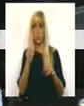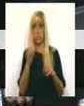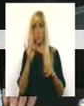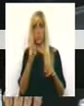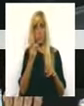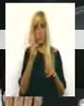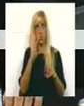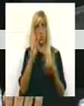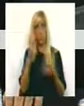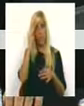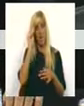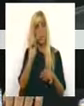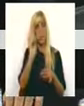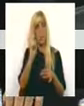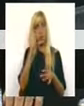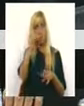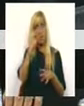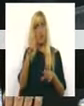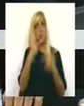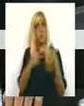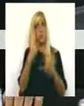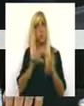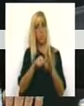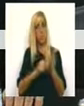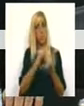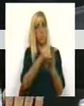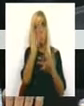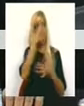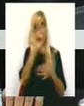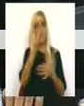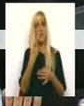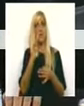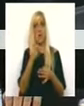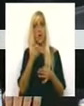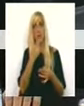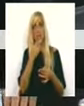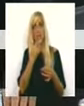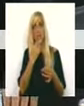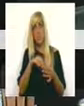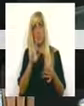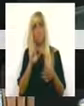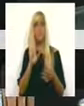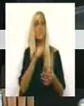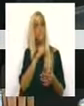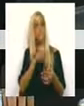recomendavam nomeadamente ao Governo a avaliação dos projetos apoiados pelo Estado em Vidago e Pedras Salgadas e a viabilização